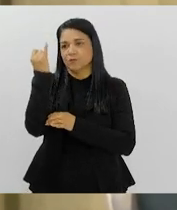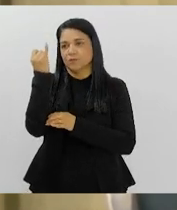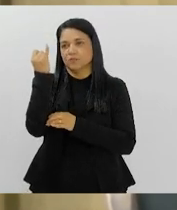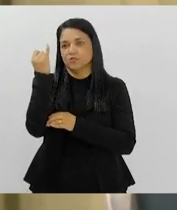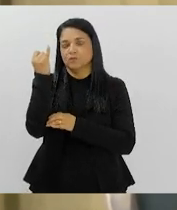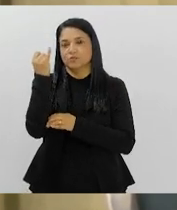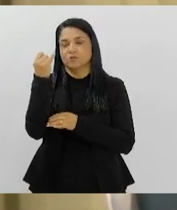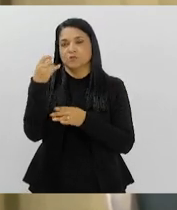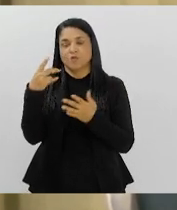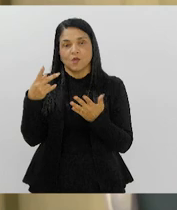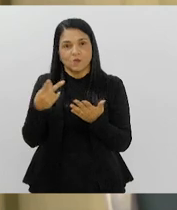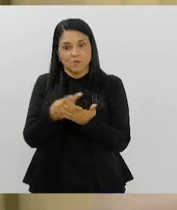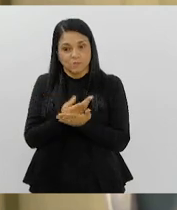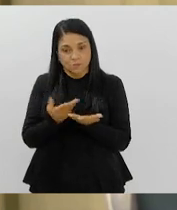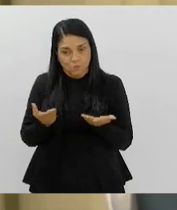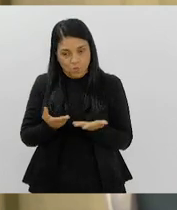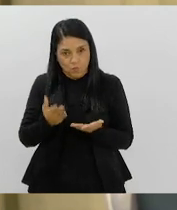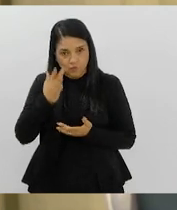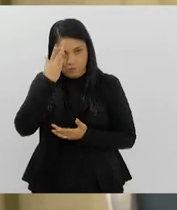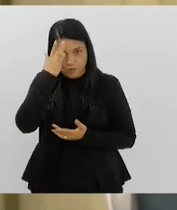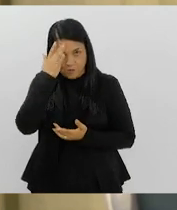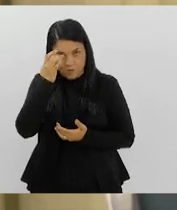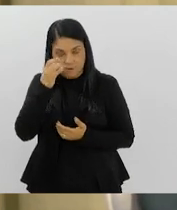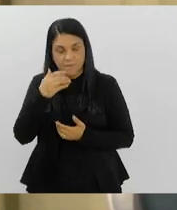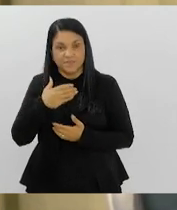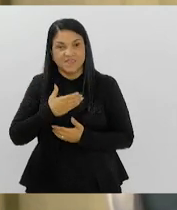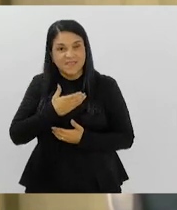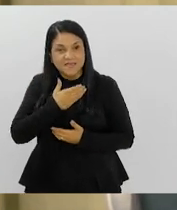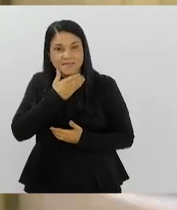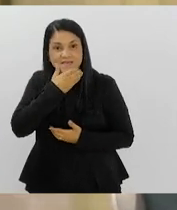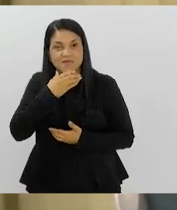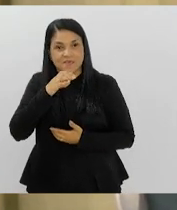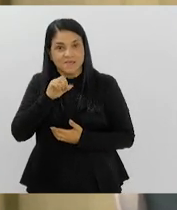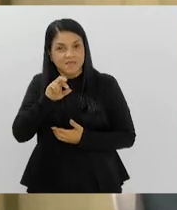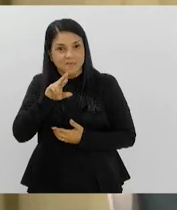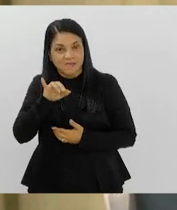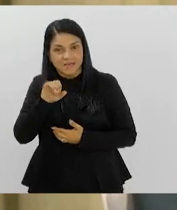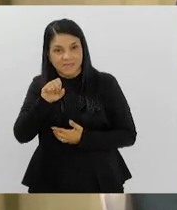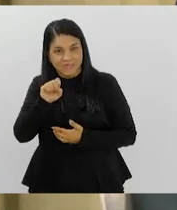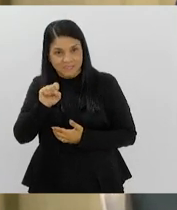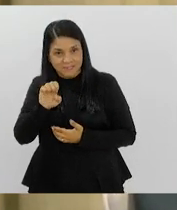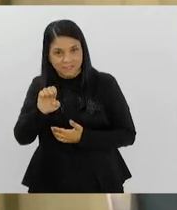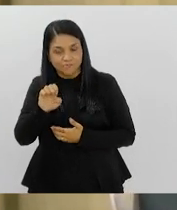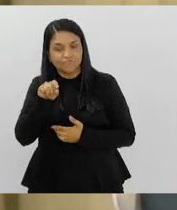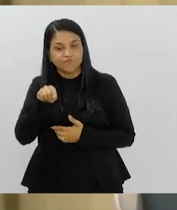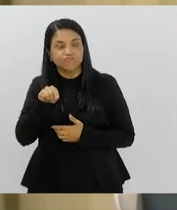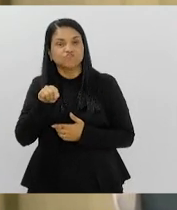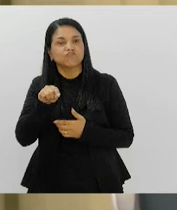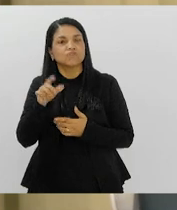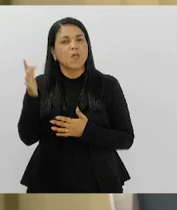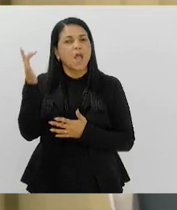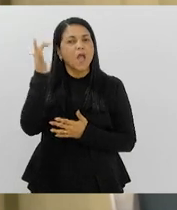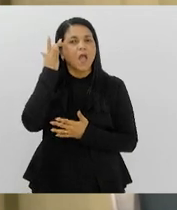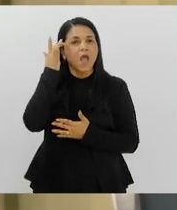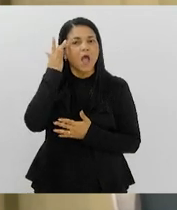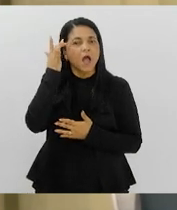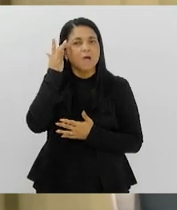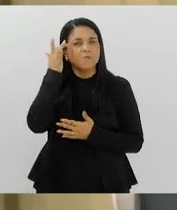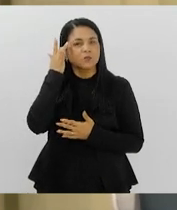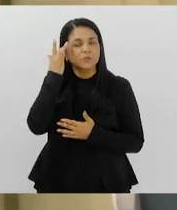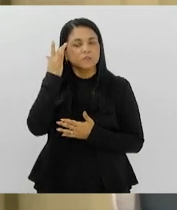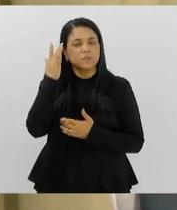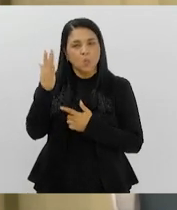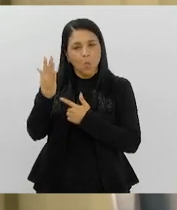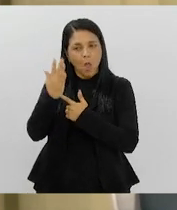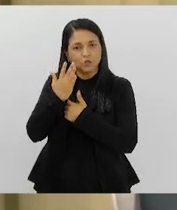de hoje, de amanhã, é que a crise nos proporcionou crescimento, amadurecimento. O tenente-coronel